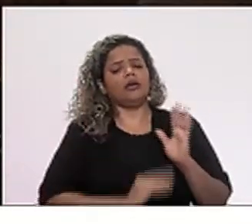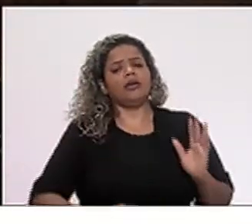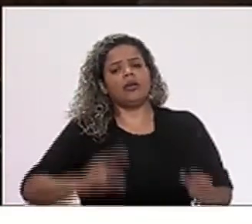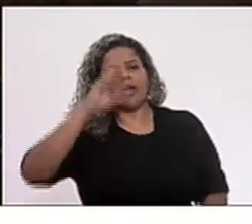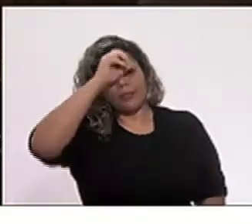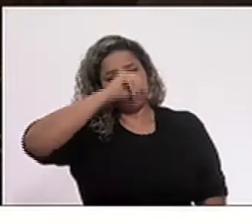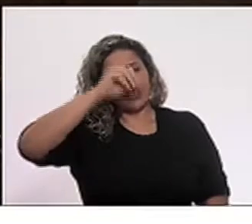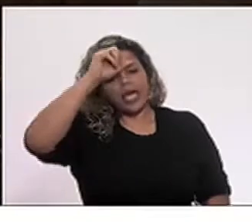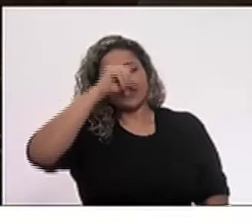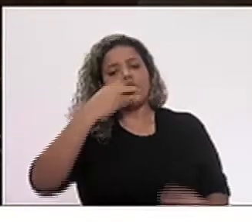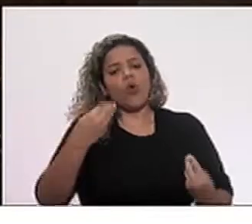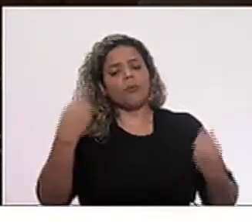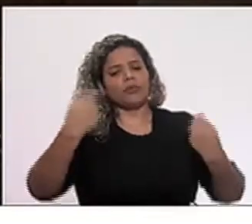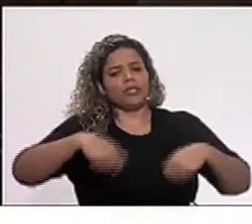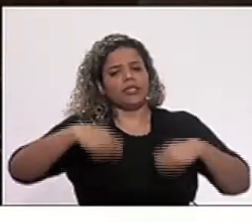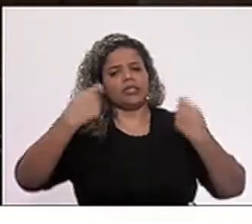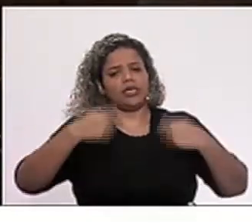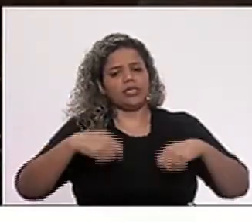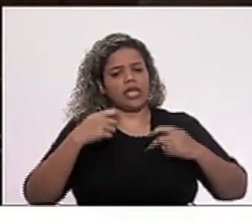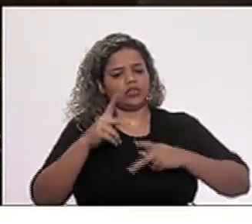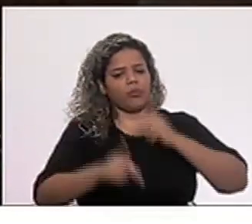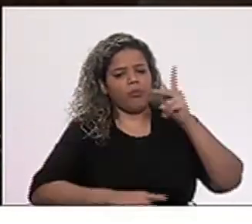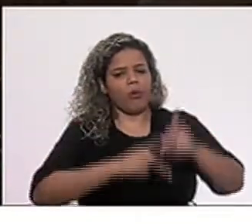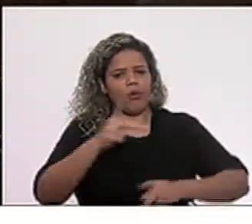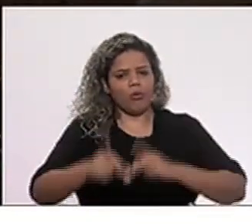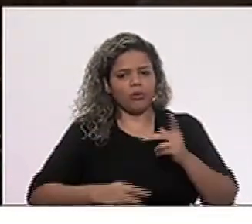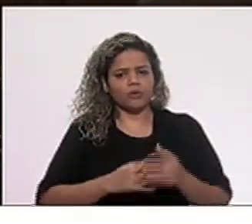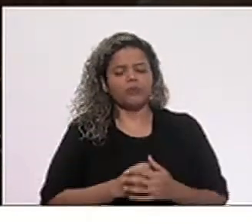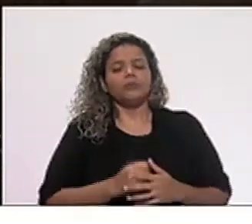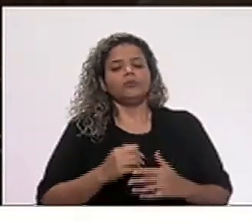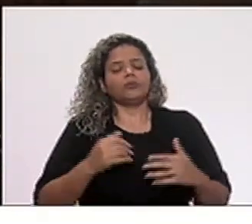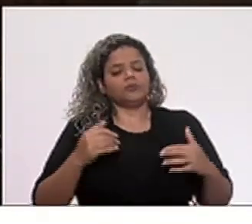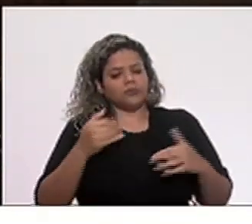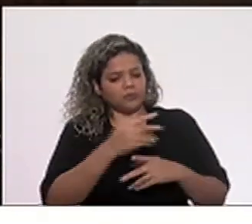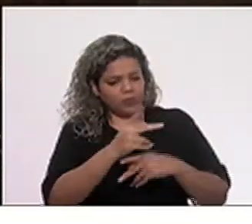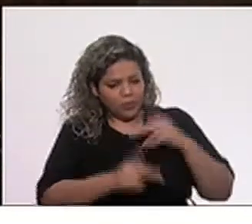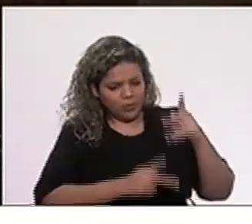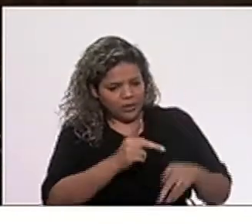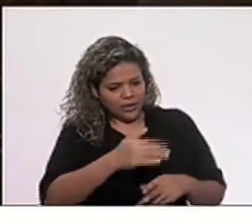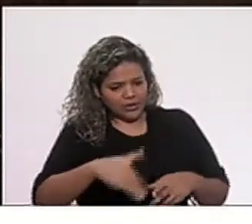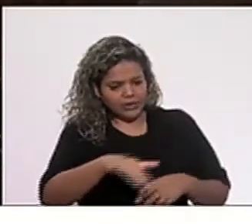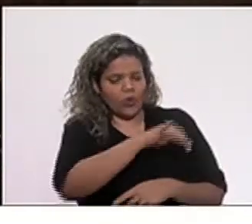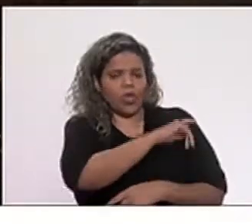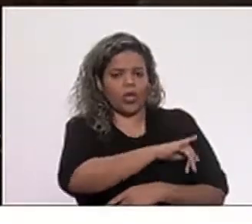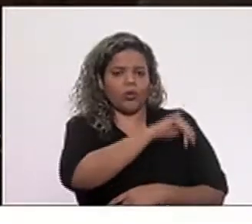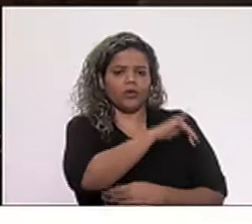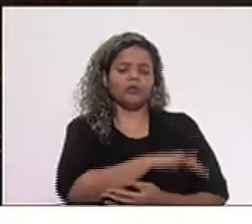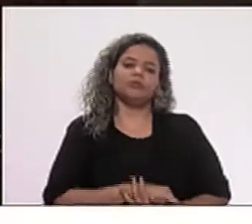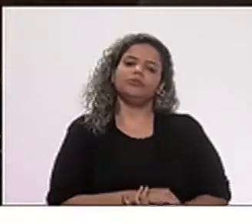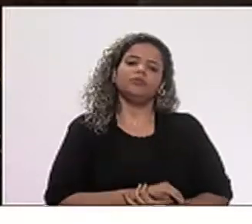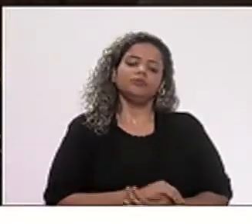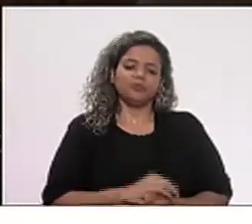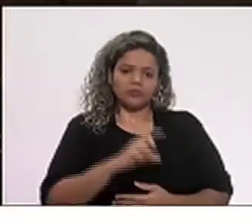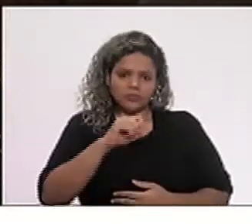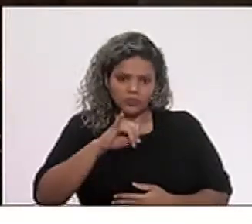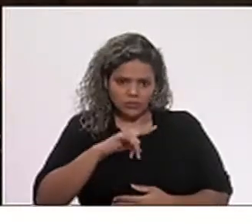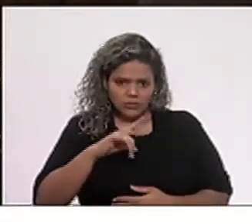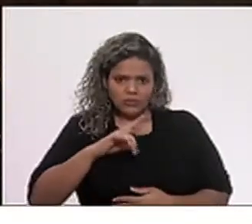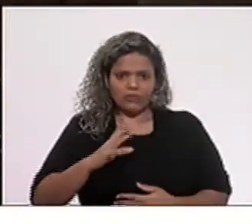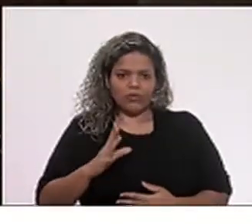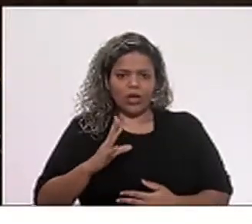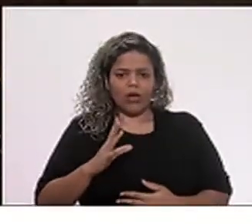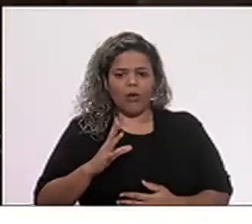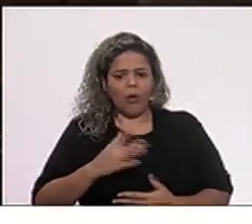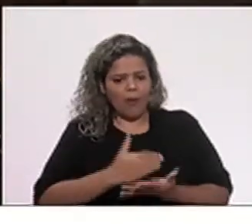como essência da necessidade do povo, do cidadão e da cidadã fluminense. Quer dizer, se nós adotarmos